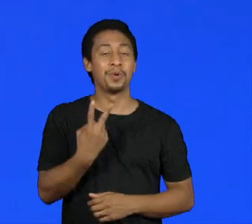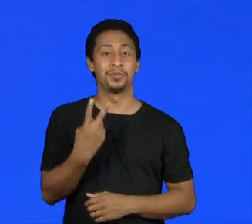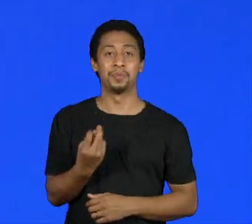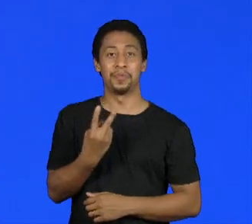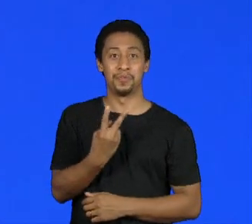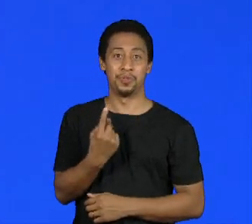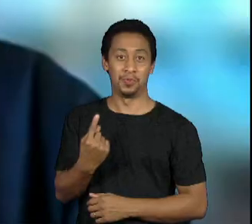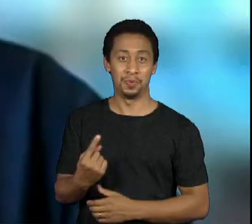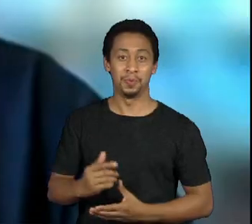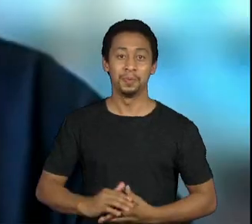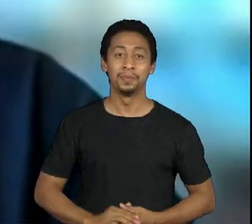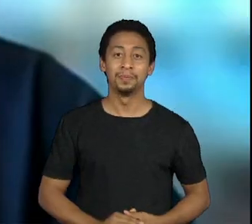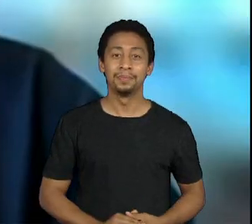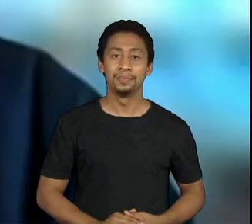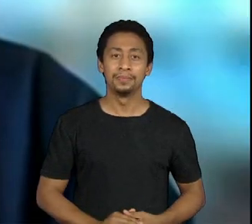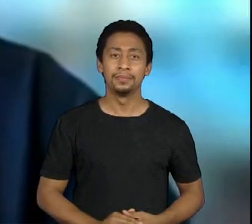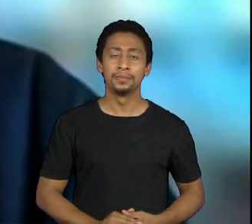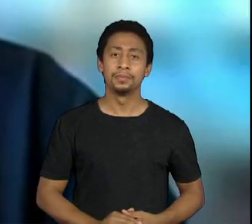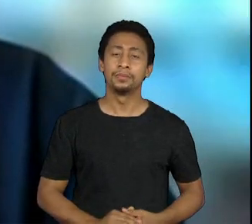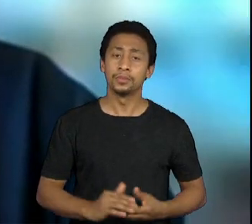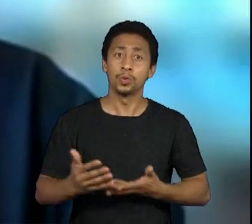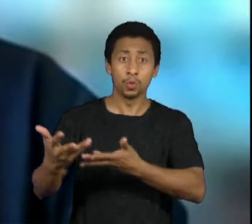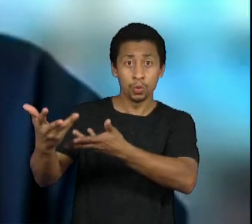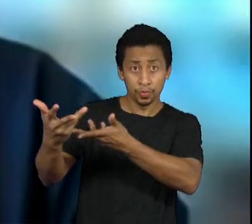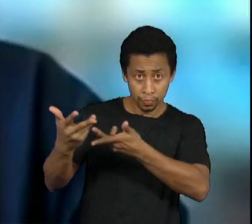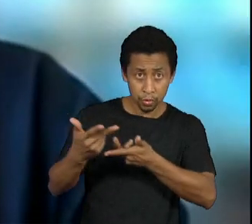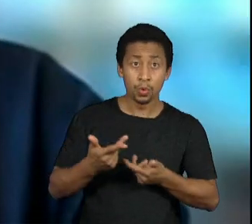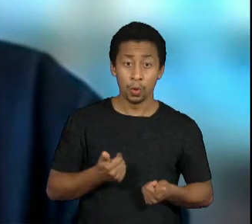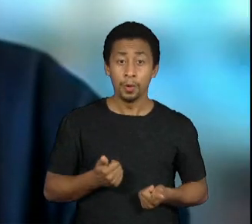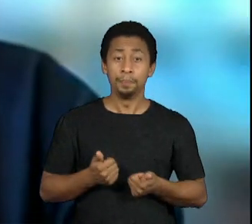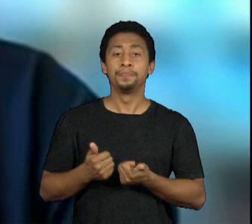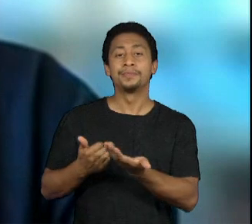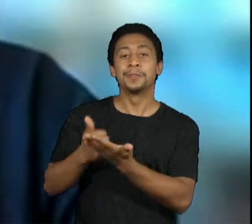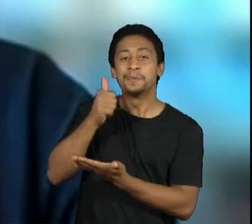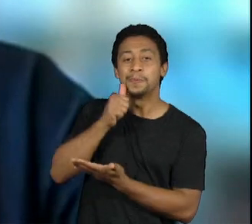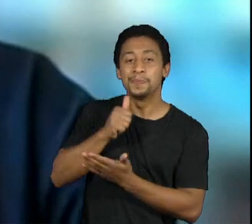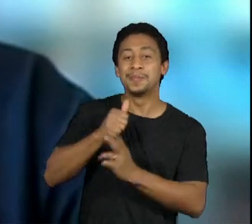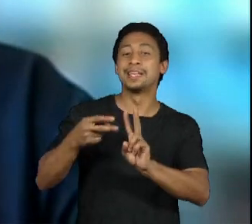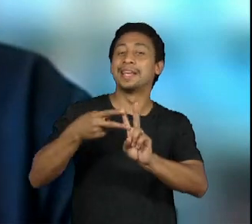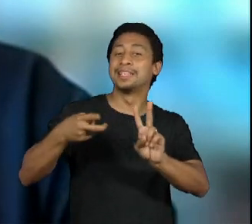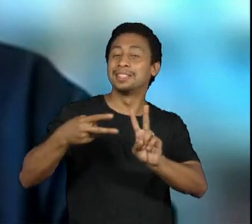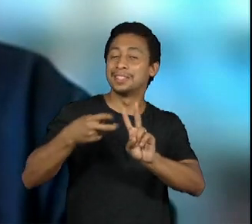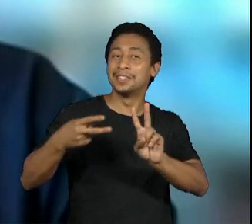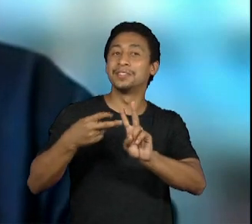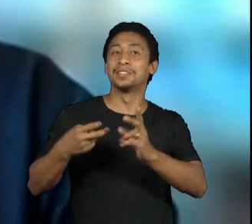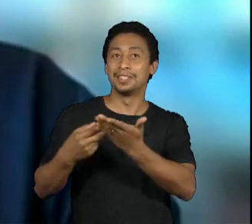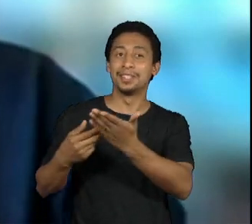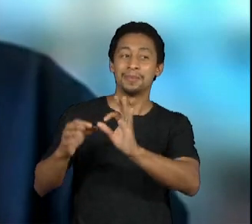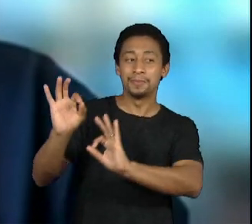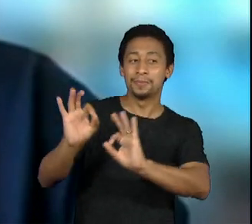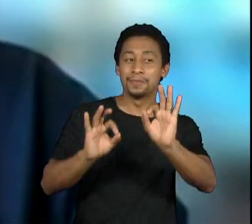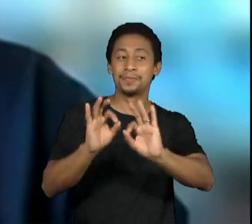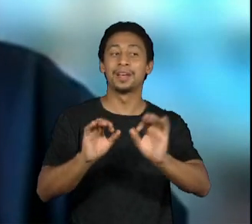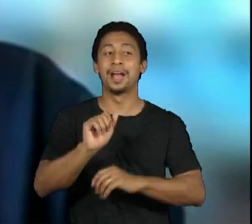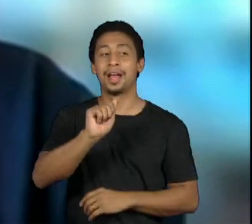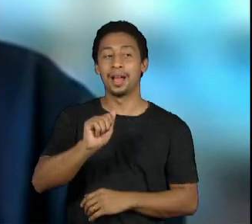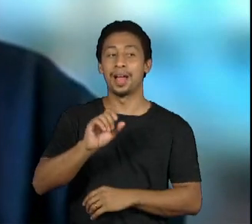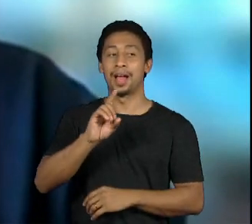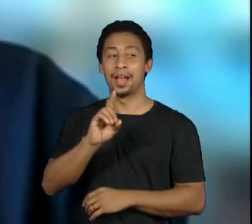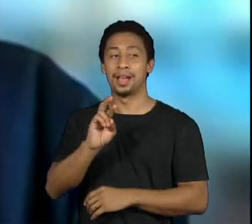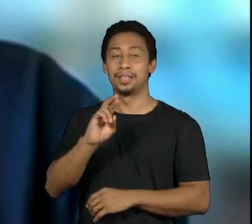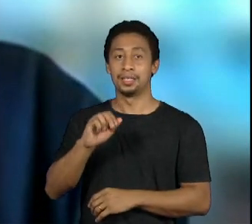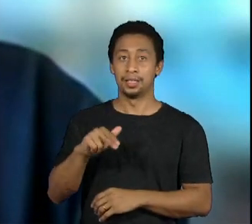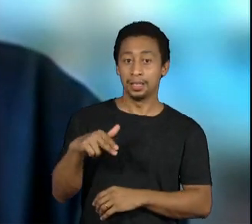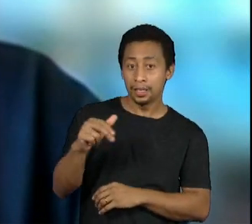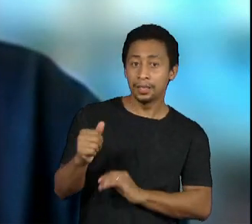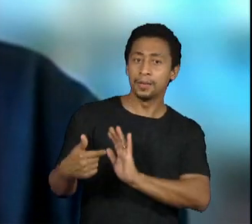2021. Ao convidar a Tchai Suruí para abrir a Conferência das Partes, a Convenção de